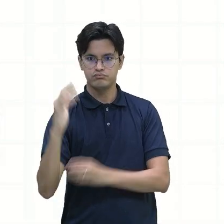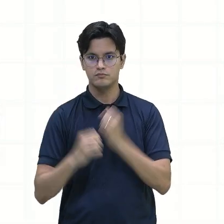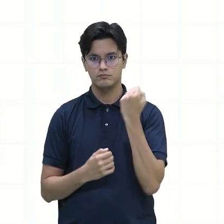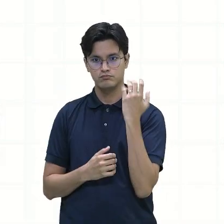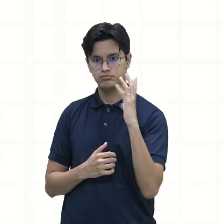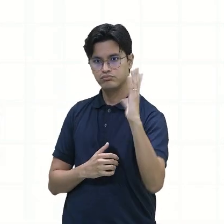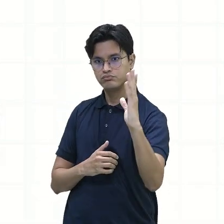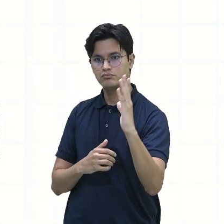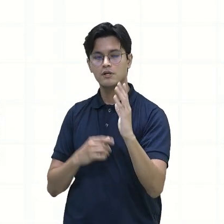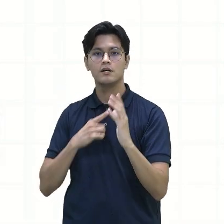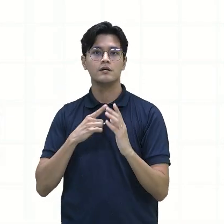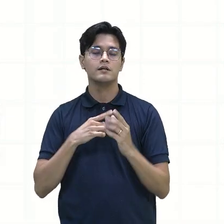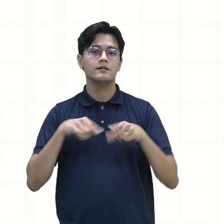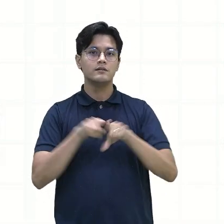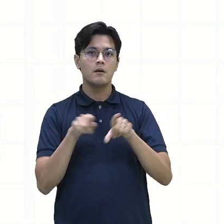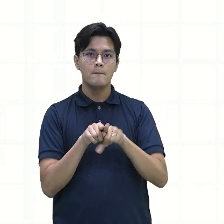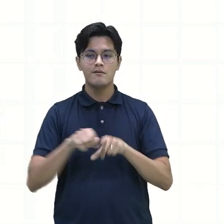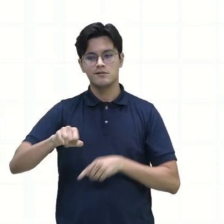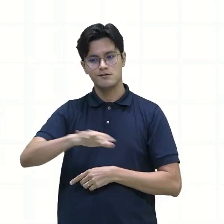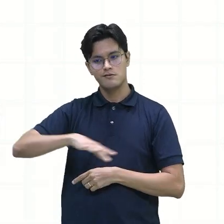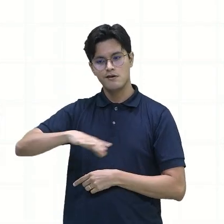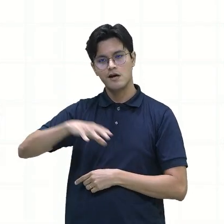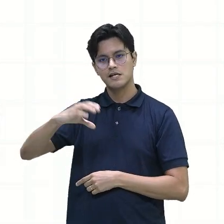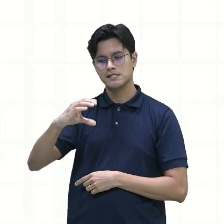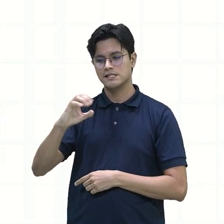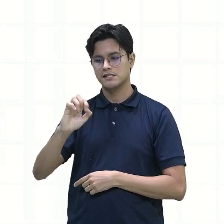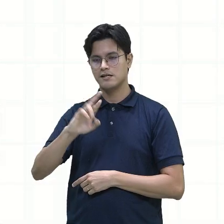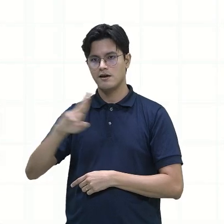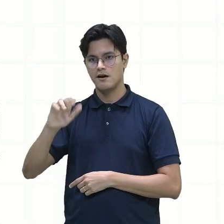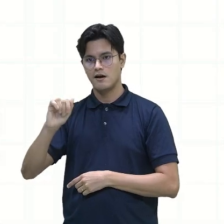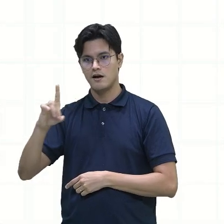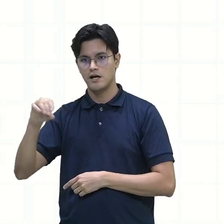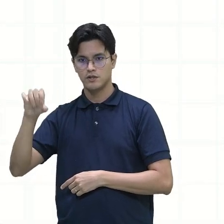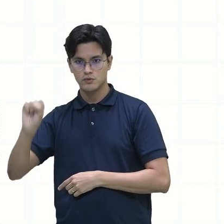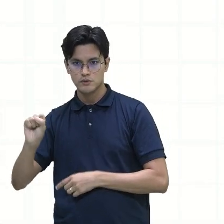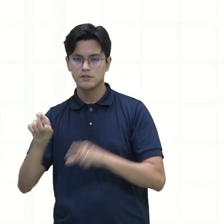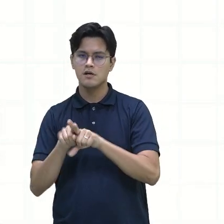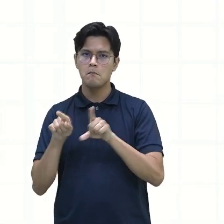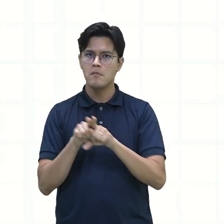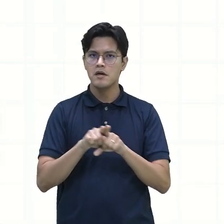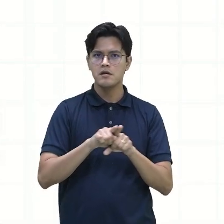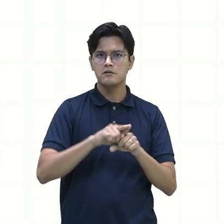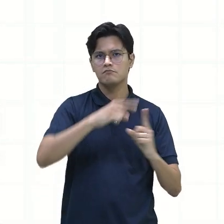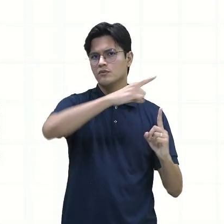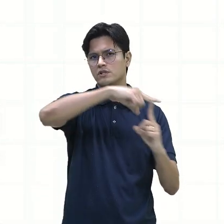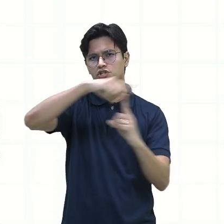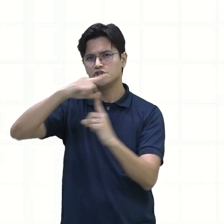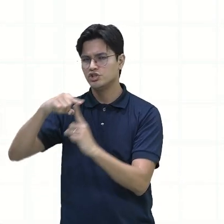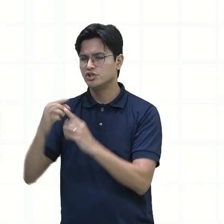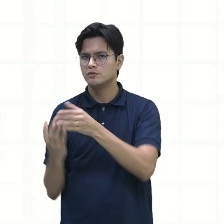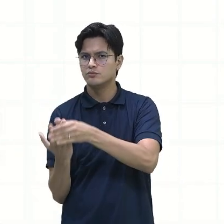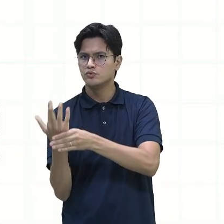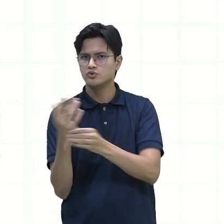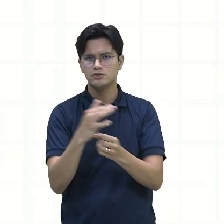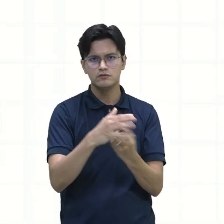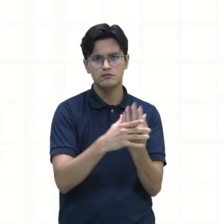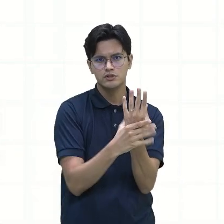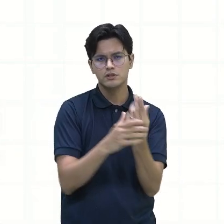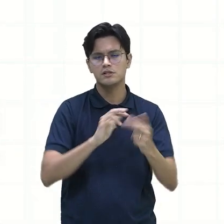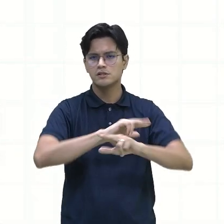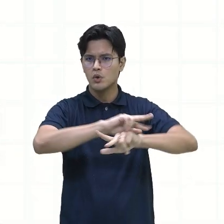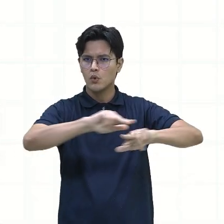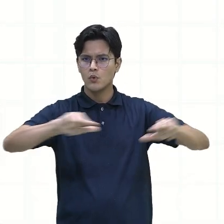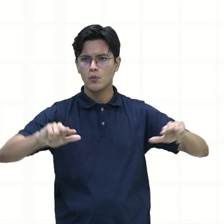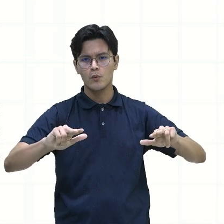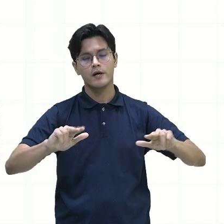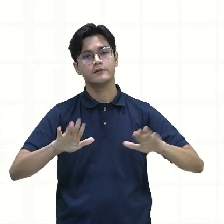em cerrados, né, em outros tipos de vegetação. Então, nesse total